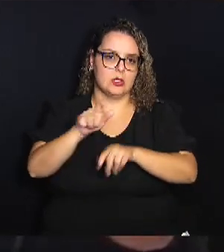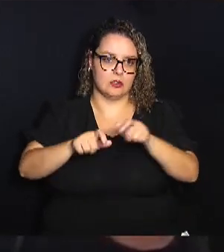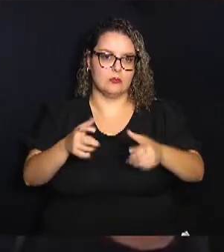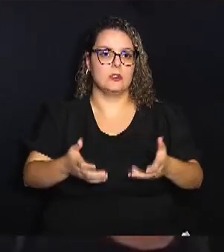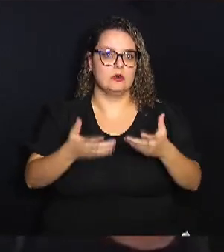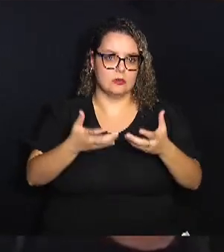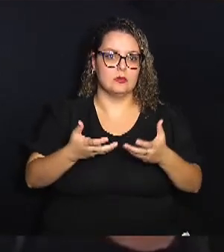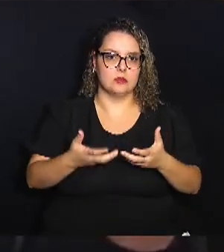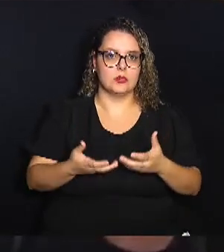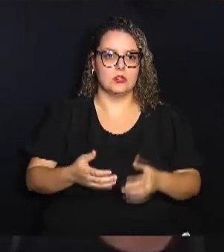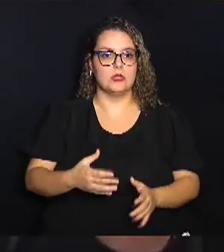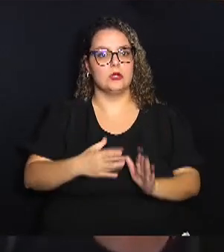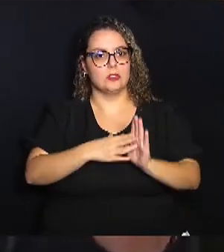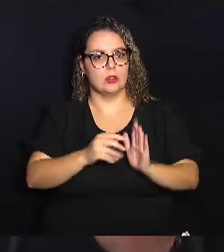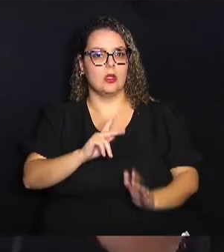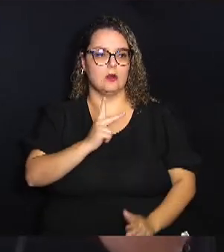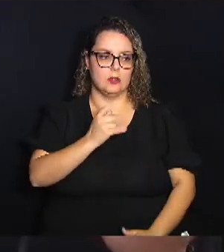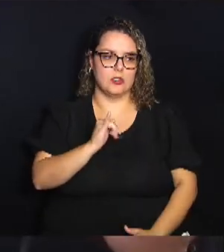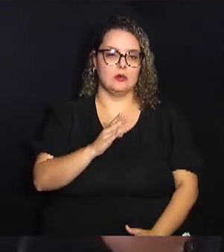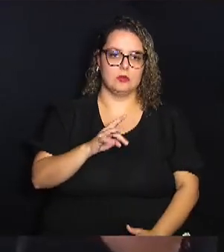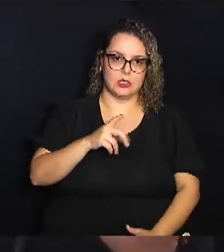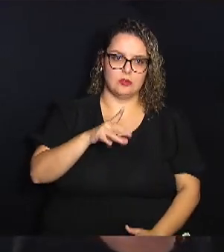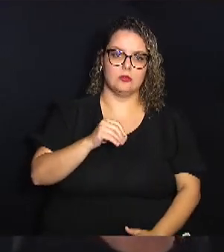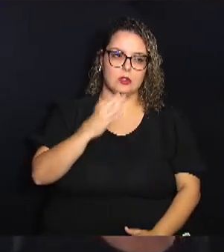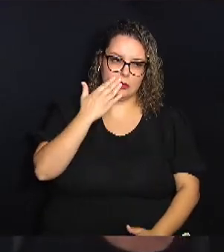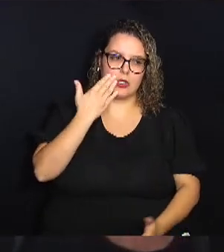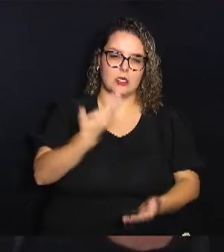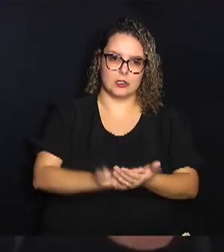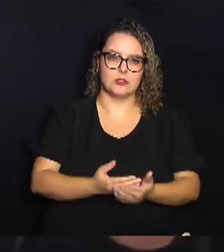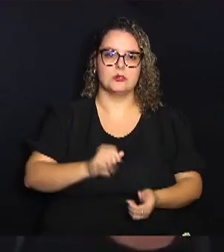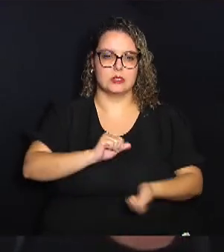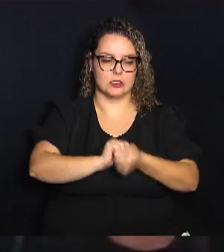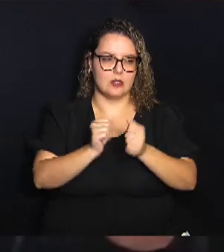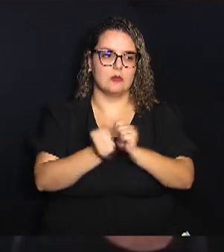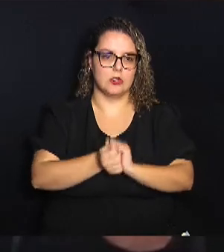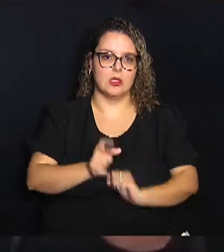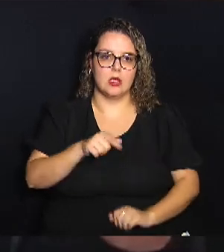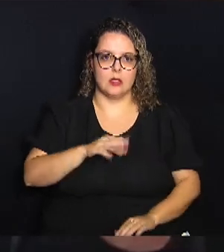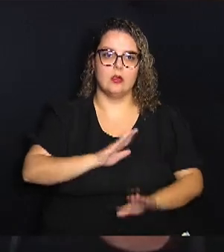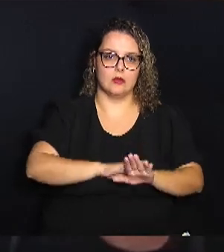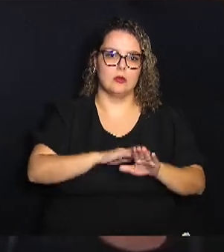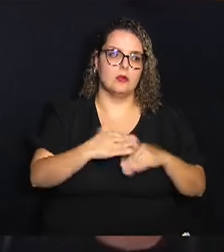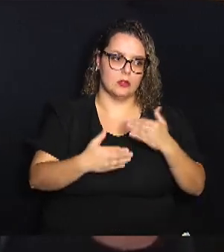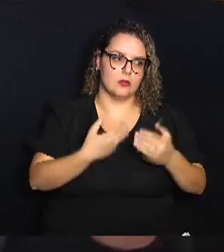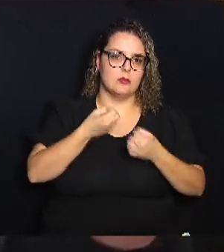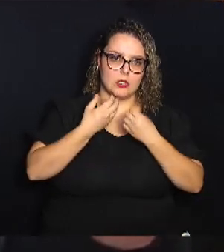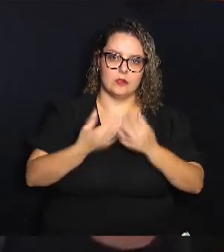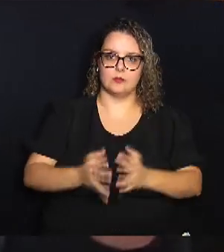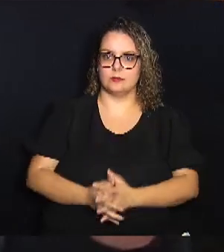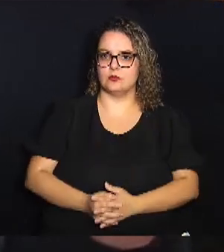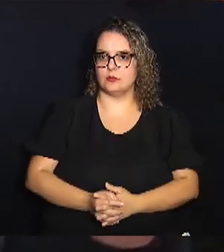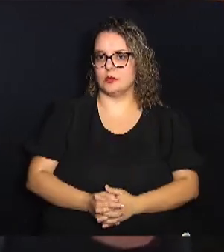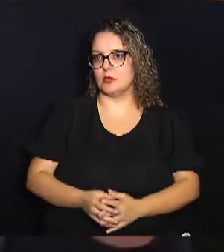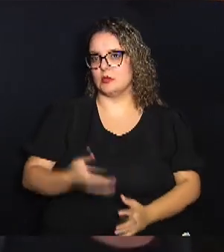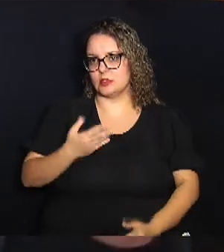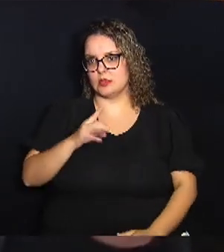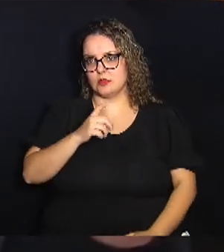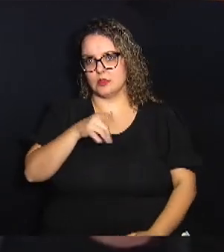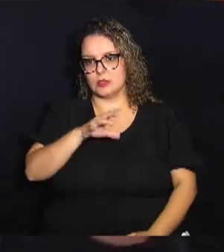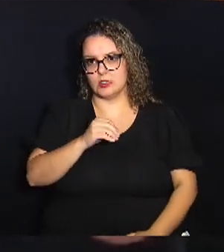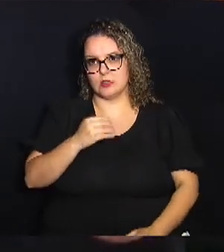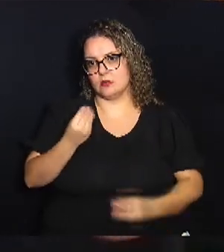querem. Né? Então, o modelo híbrido, eu acredito muito que as pessoas se adaptaram e é o que tem funcionado bastante. E você, Rodrigo, como que